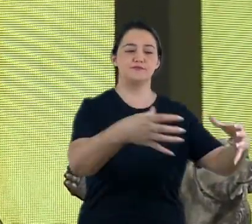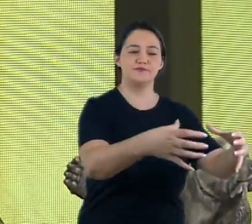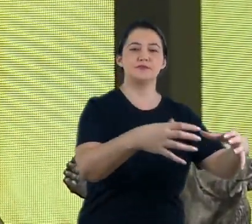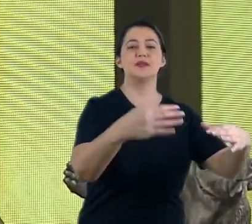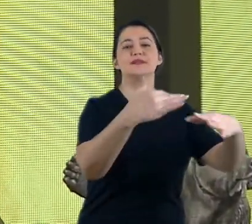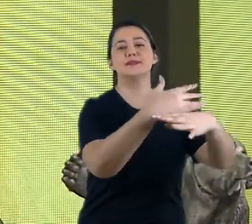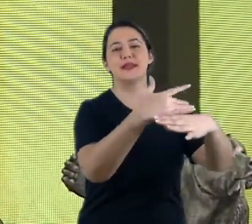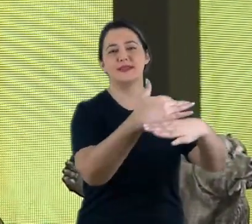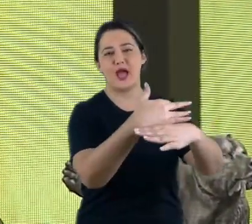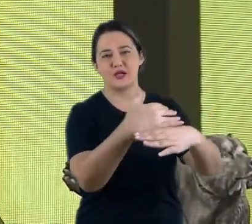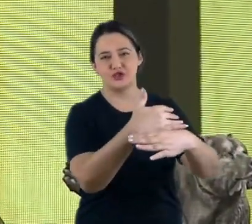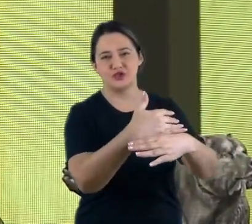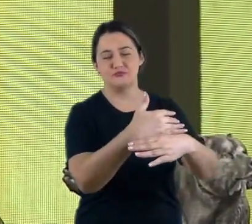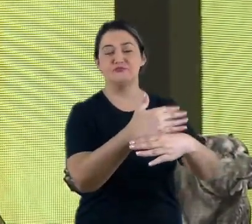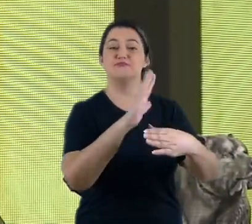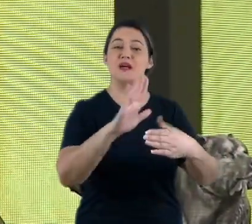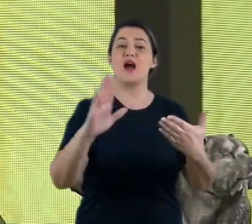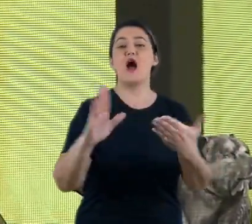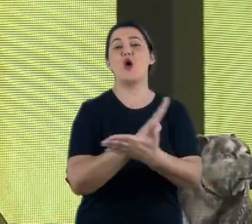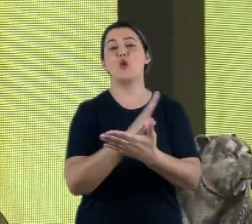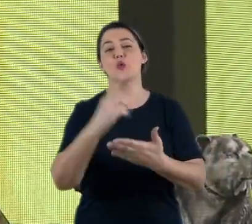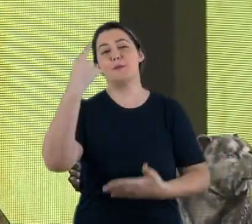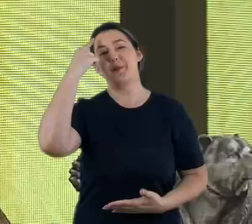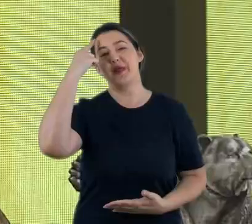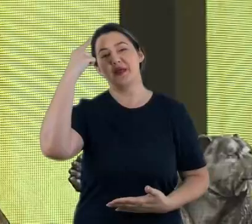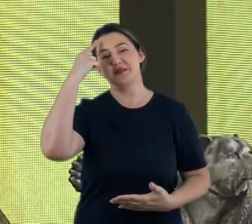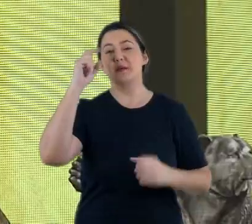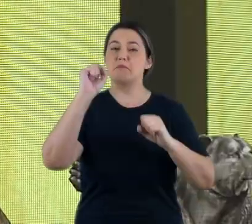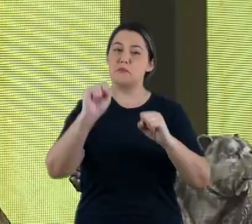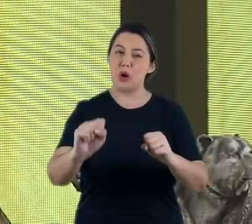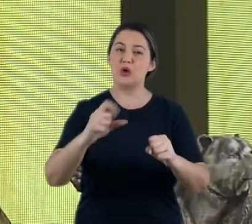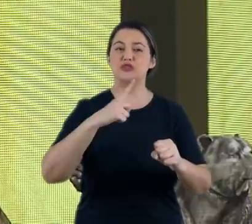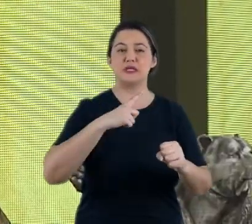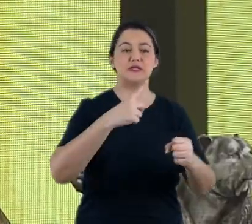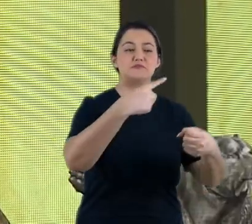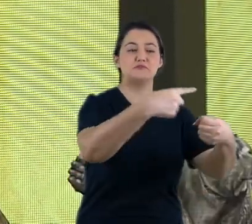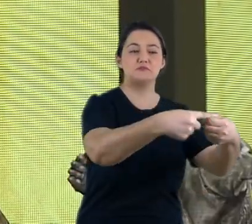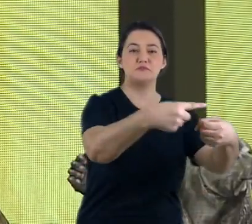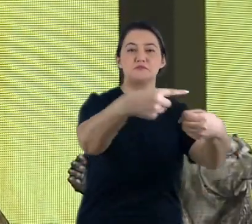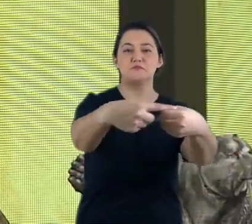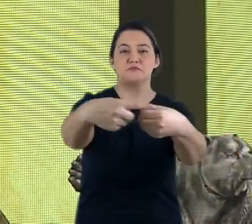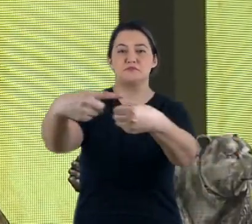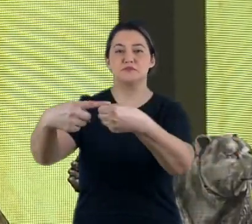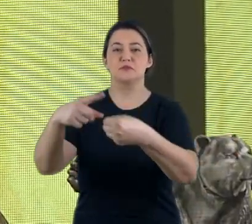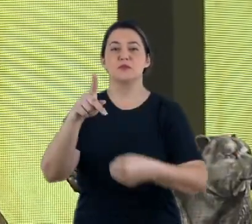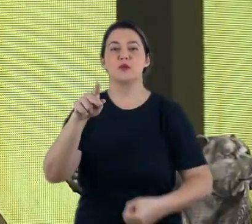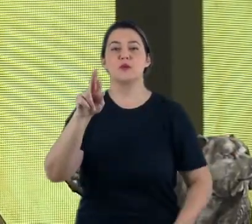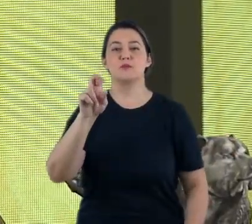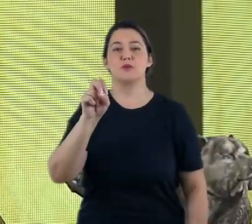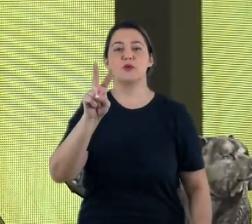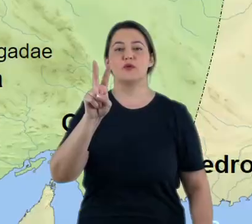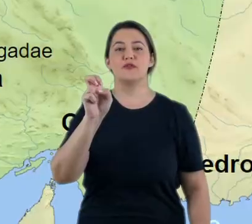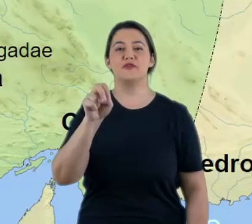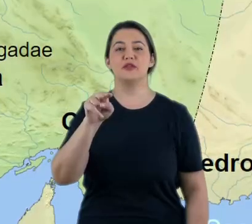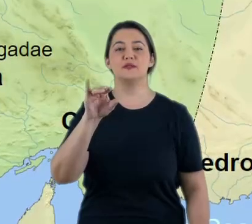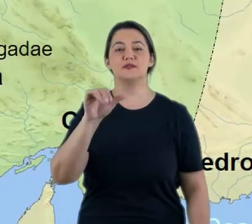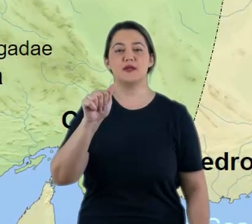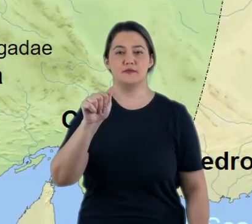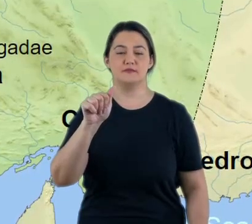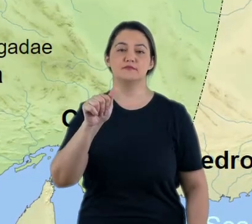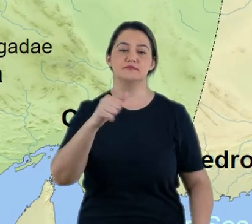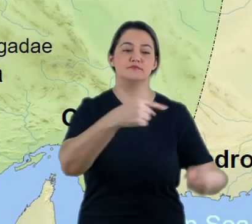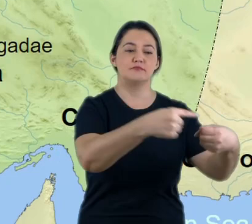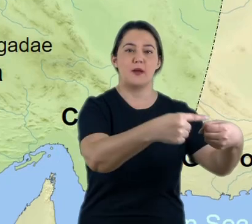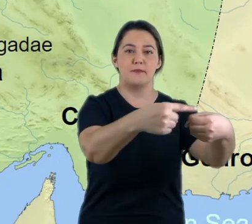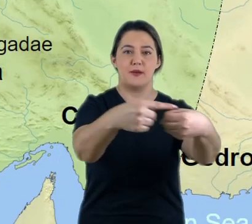sendo cidades, mas alguns imaginam que poderiam ser 3 províncias que foram conquistadas. Assim,